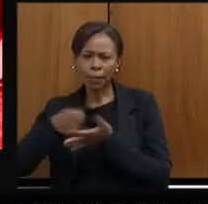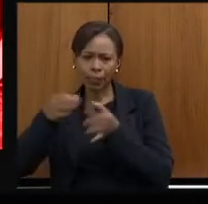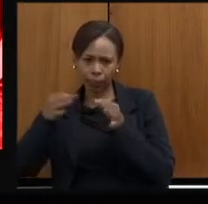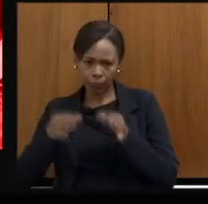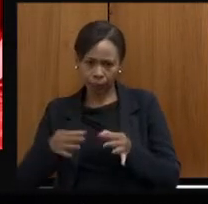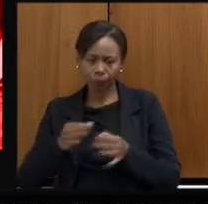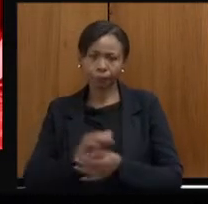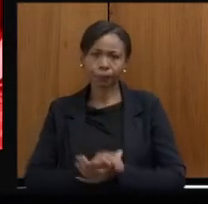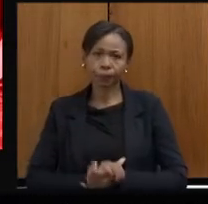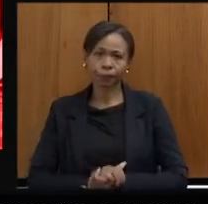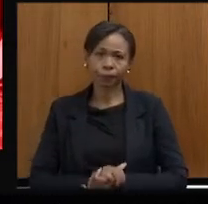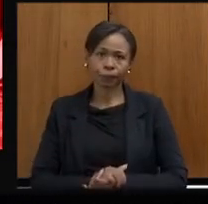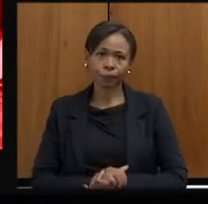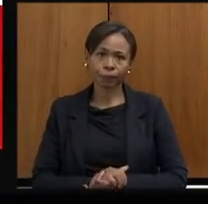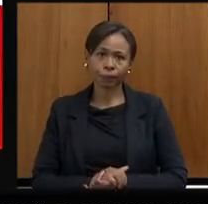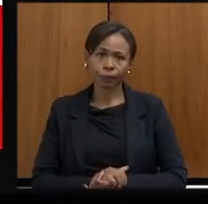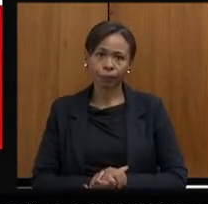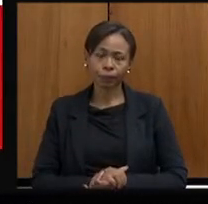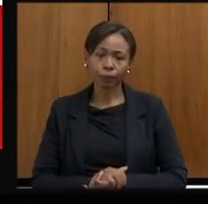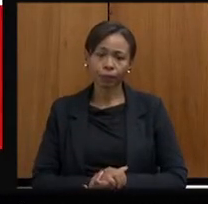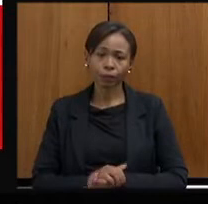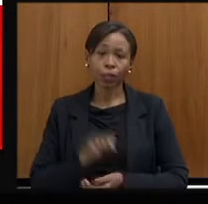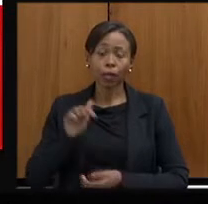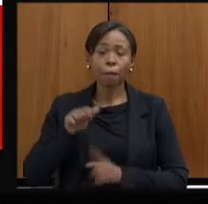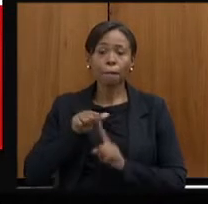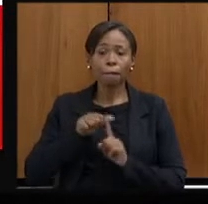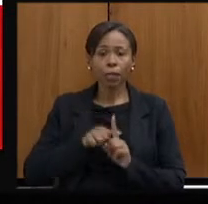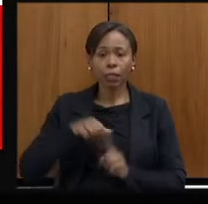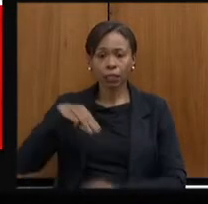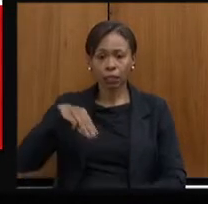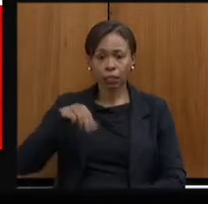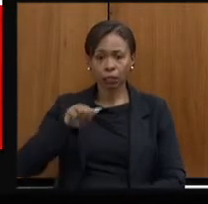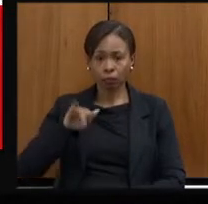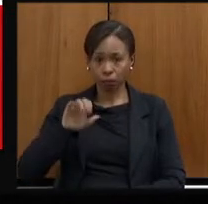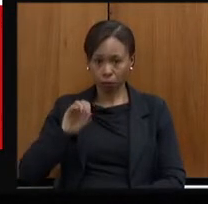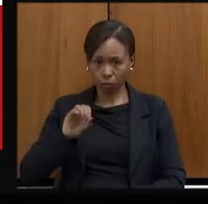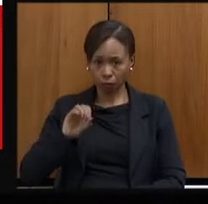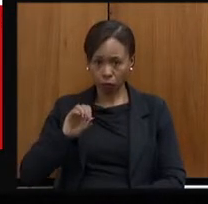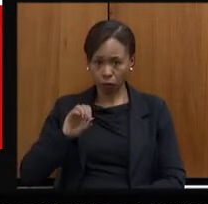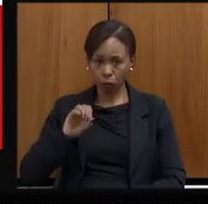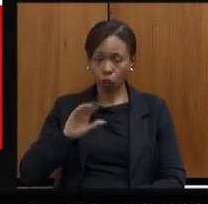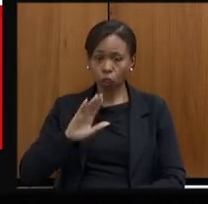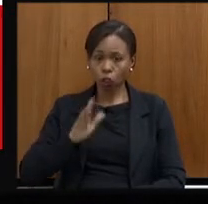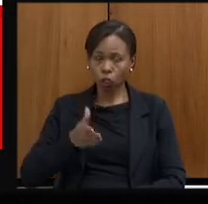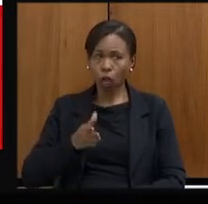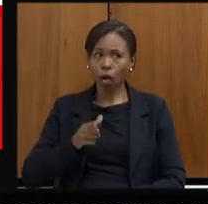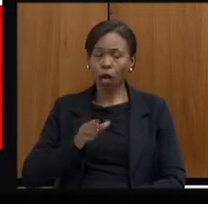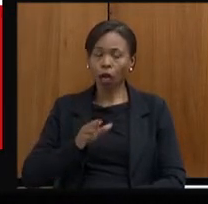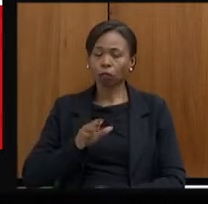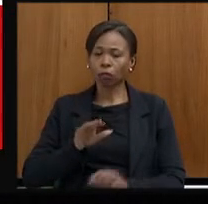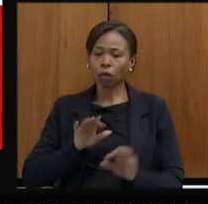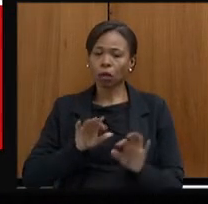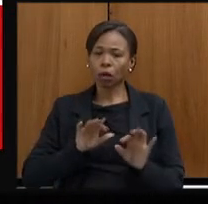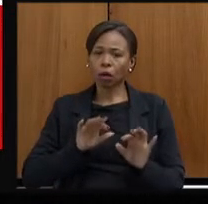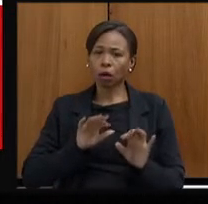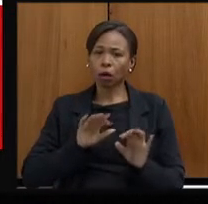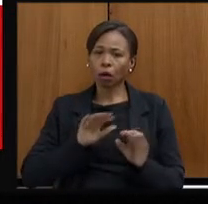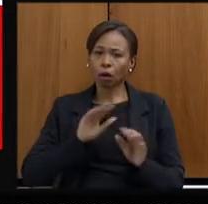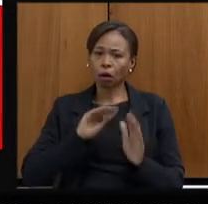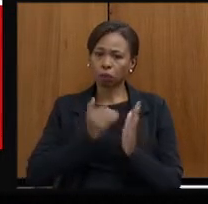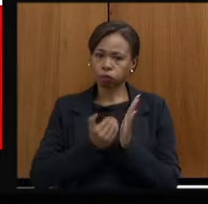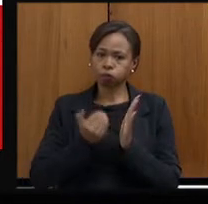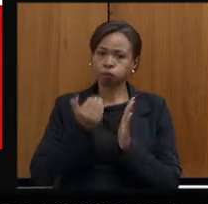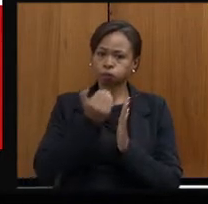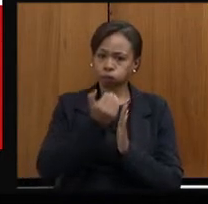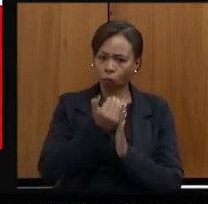Mais uma, por favor. Agora, em maio, nós fizemos um reajuste desse valor do piso mineiro. Então, o Estado